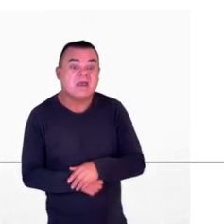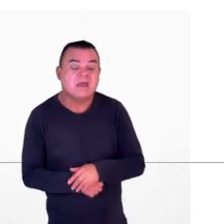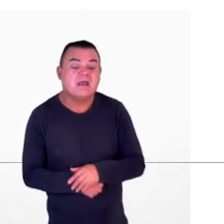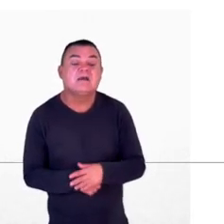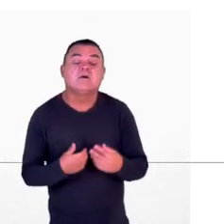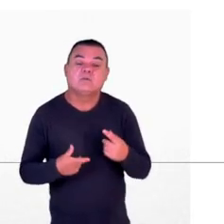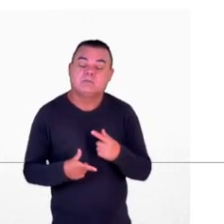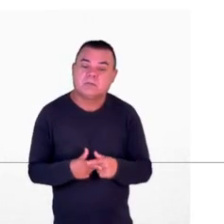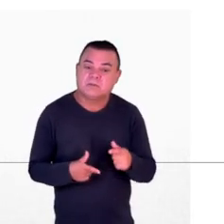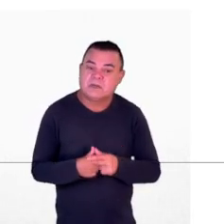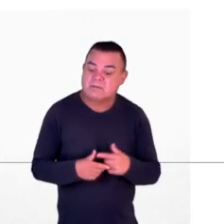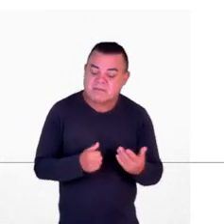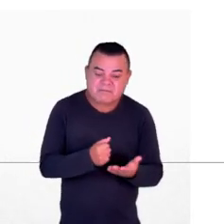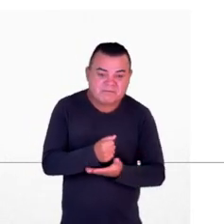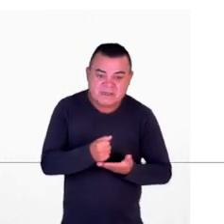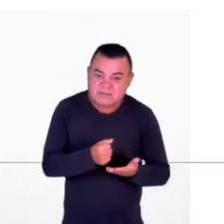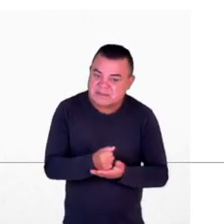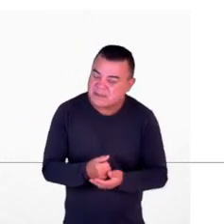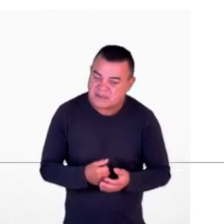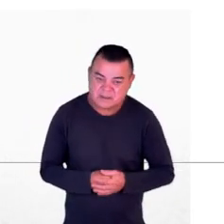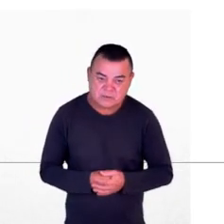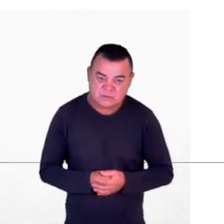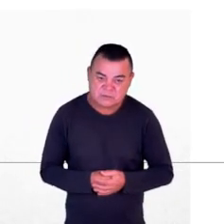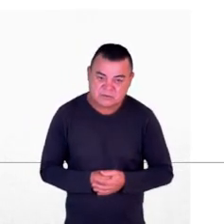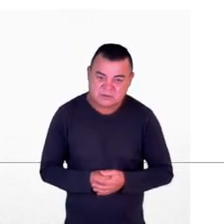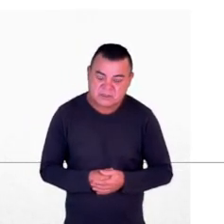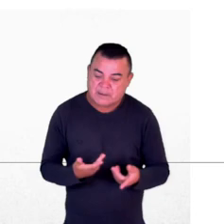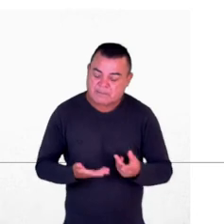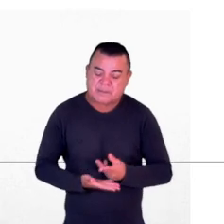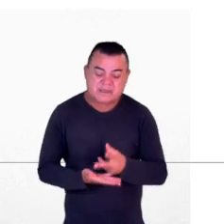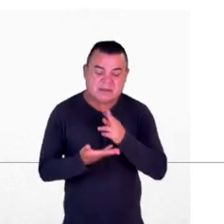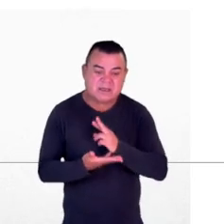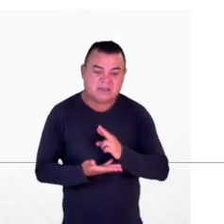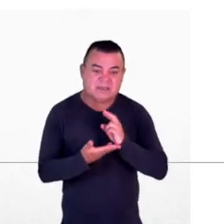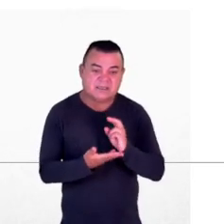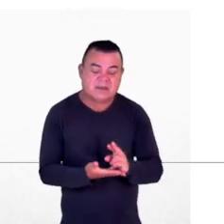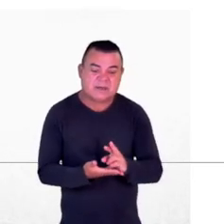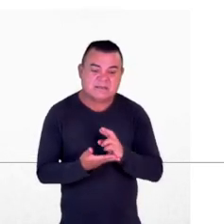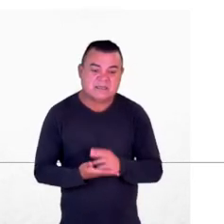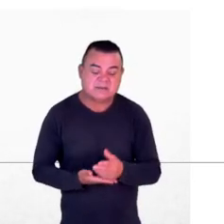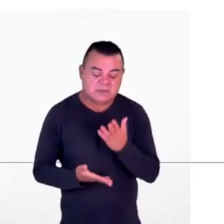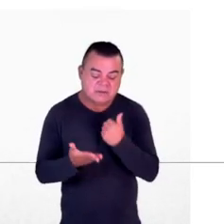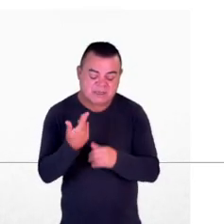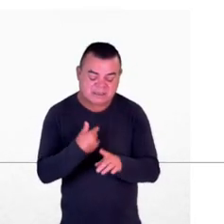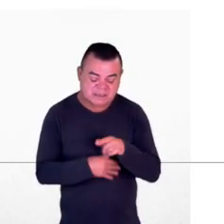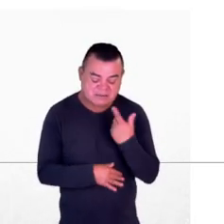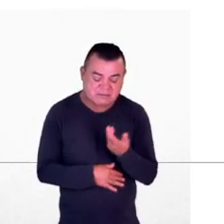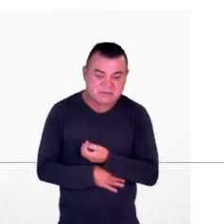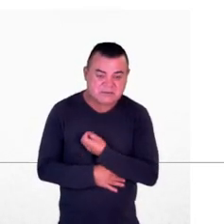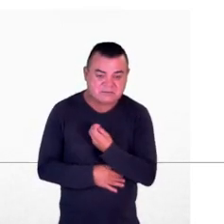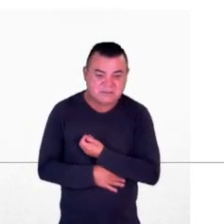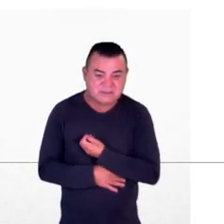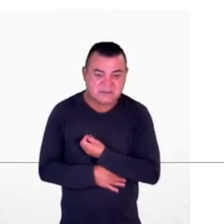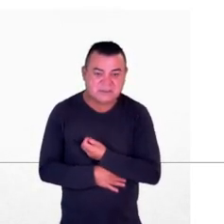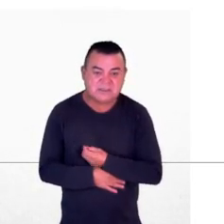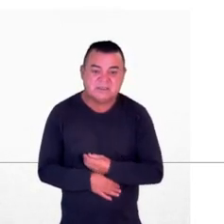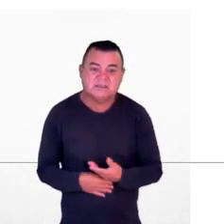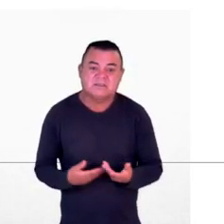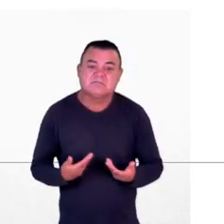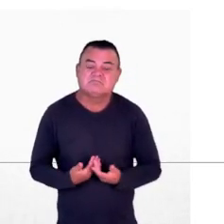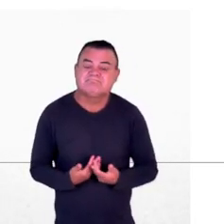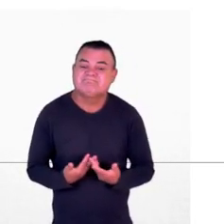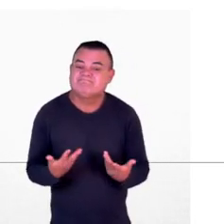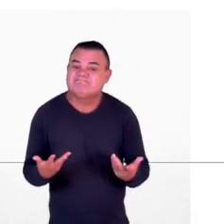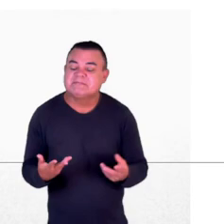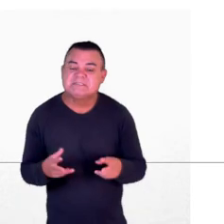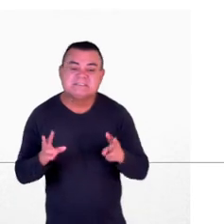alimento representa na nossa vida inclusive em termos de de satisfação Oi em